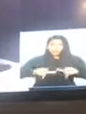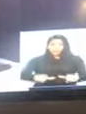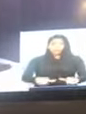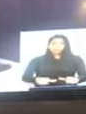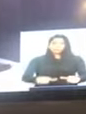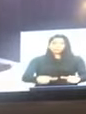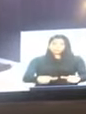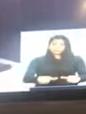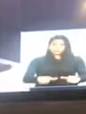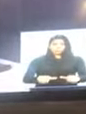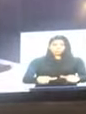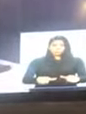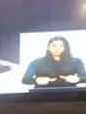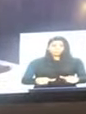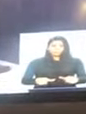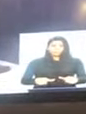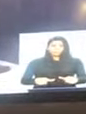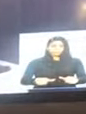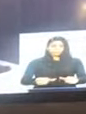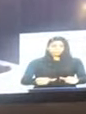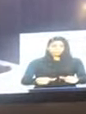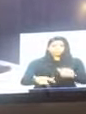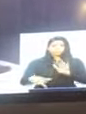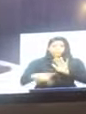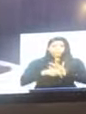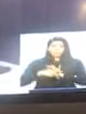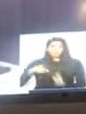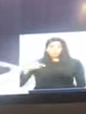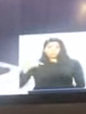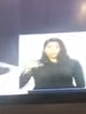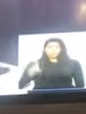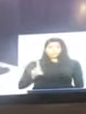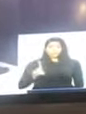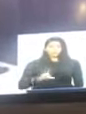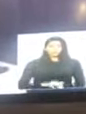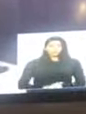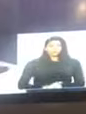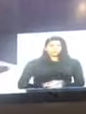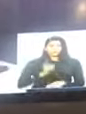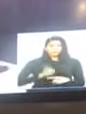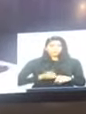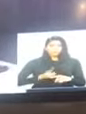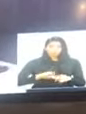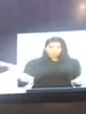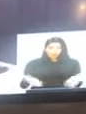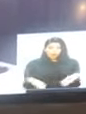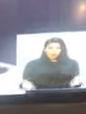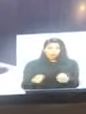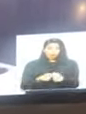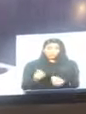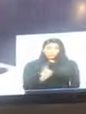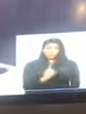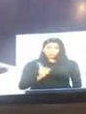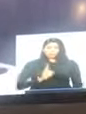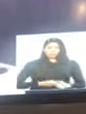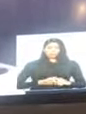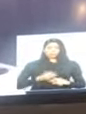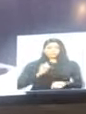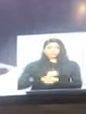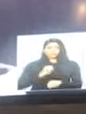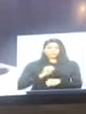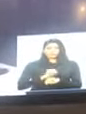de todas as demais vias do Porto das Dunas. Por que que não está sendo feito agora? Porque está aguardando